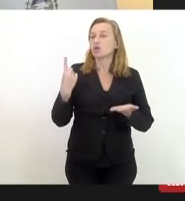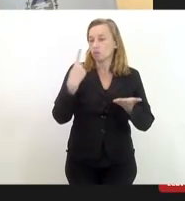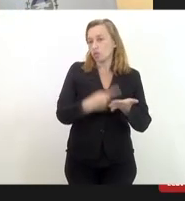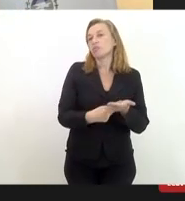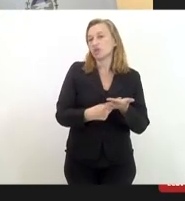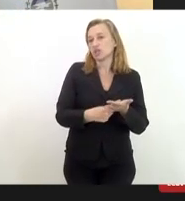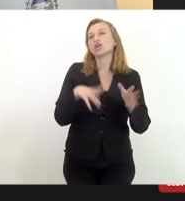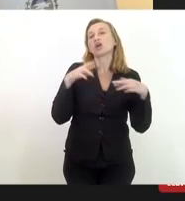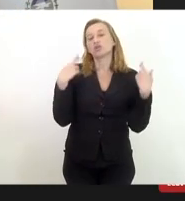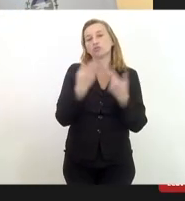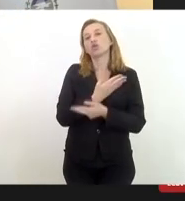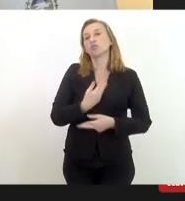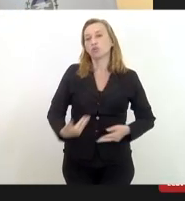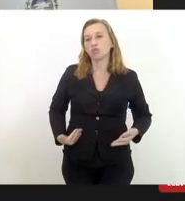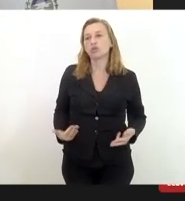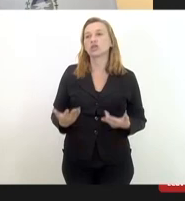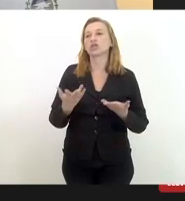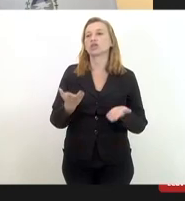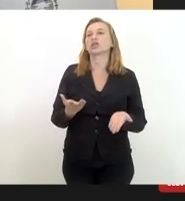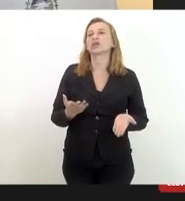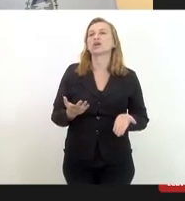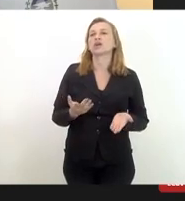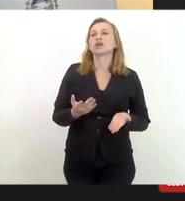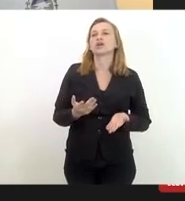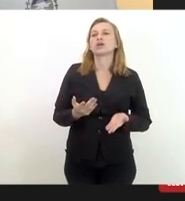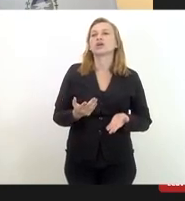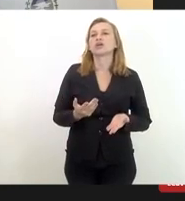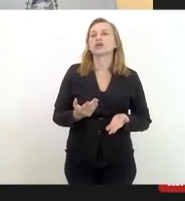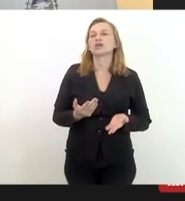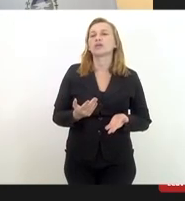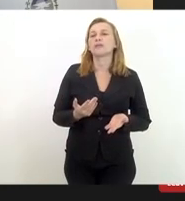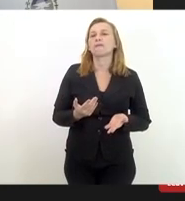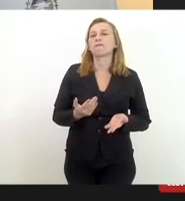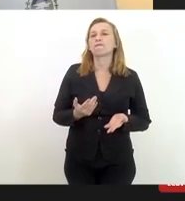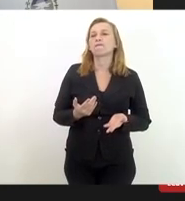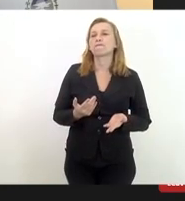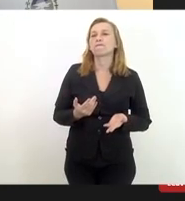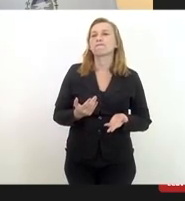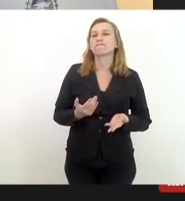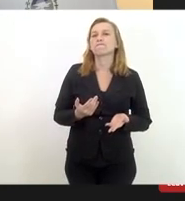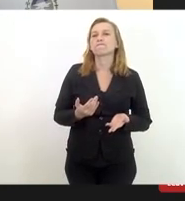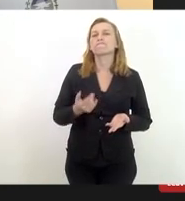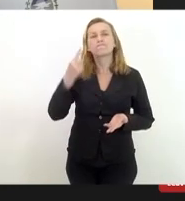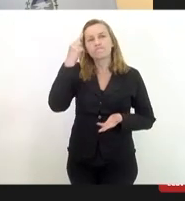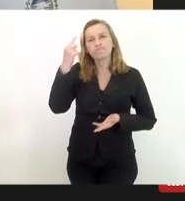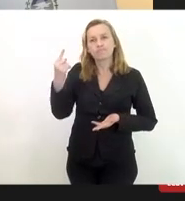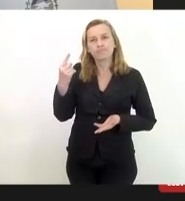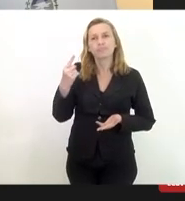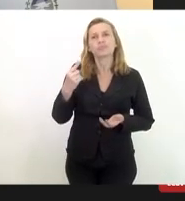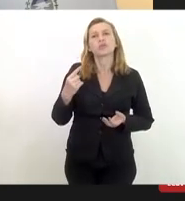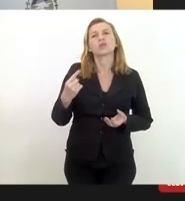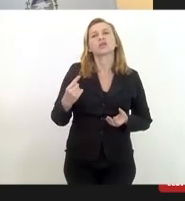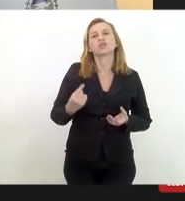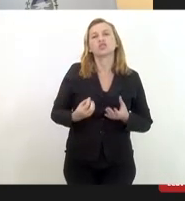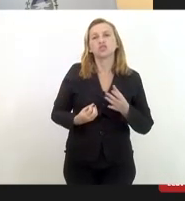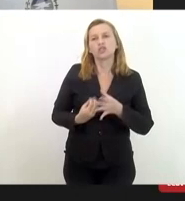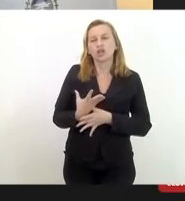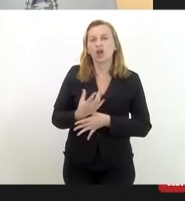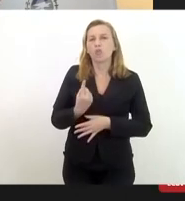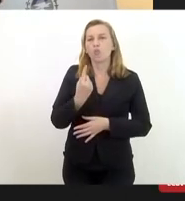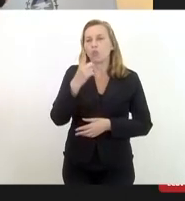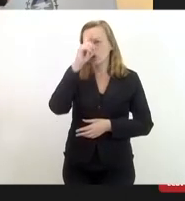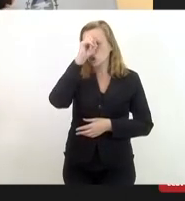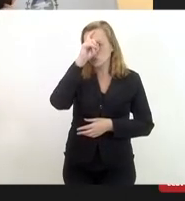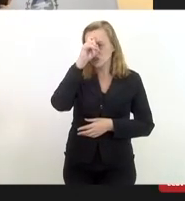audiência civil pública, problema absolutamente nenhum, é que havia a ideia de se construir um hospital